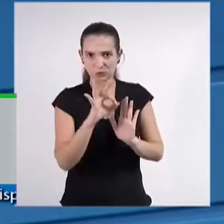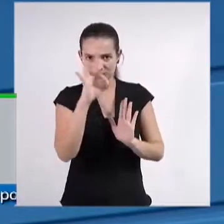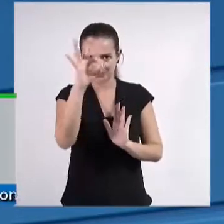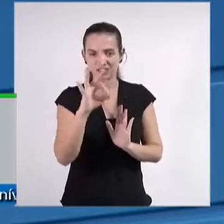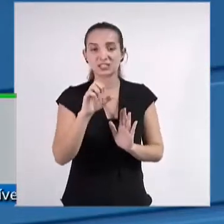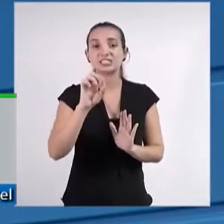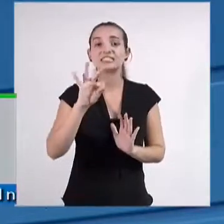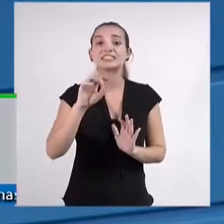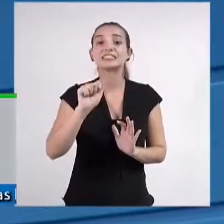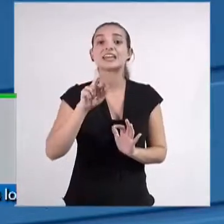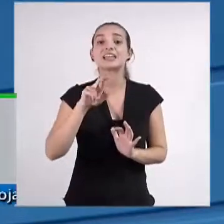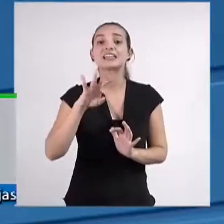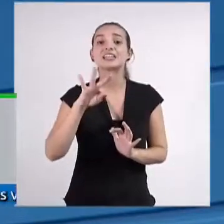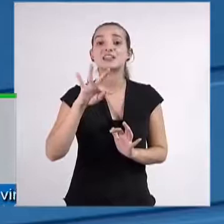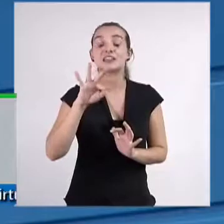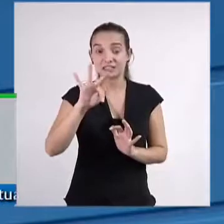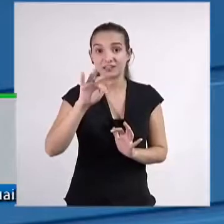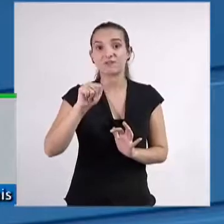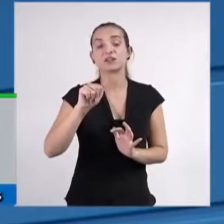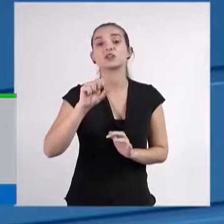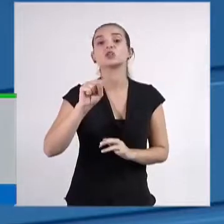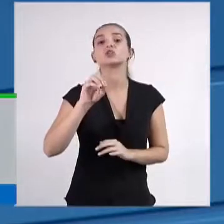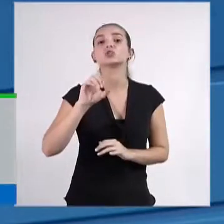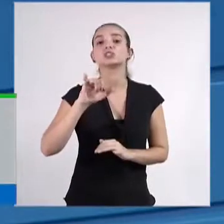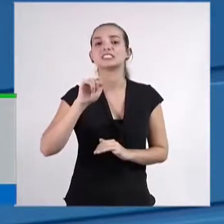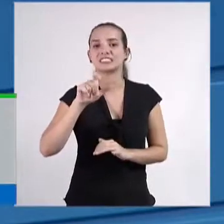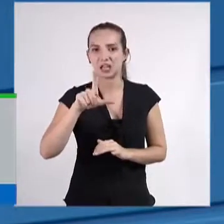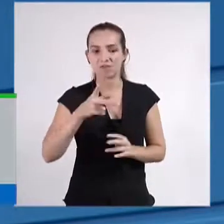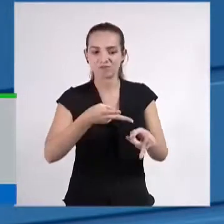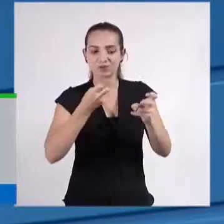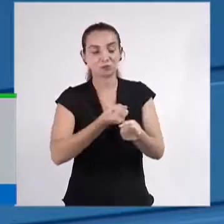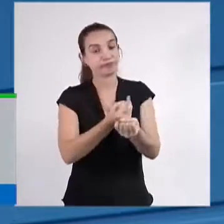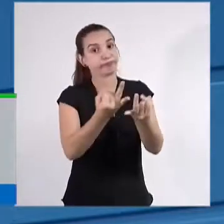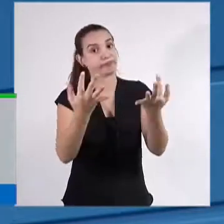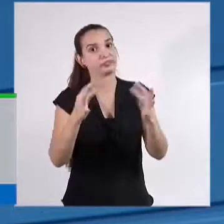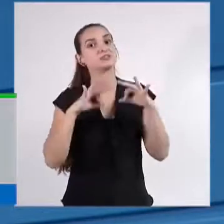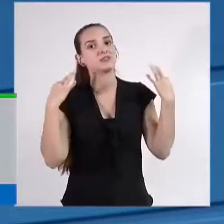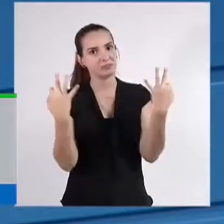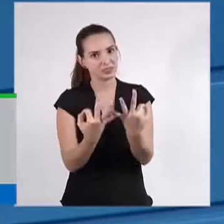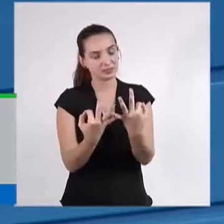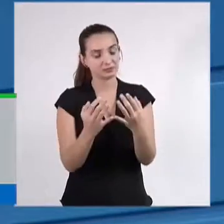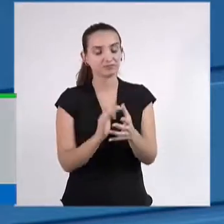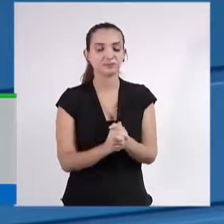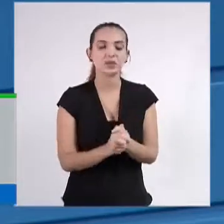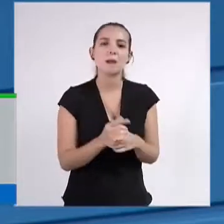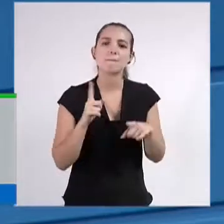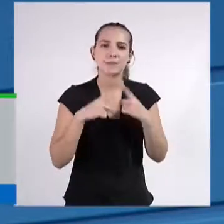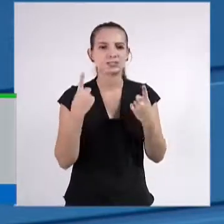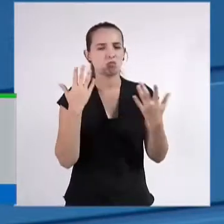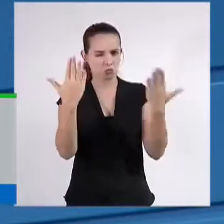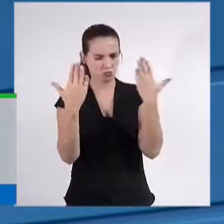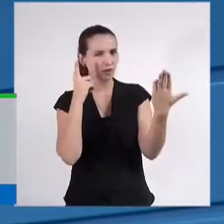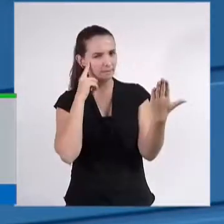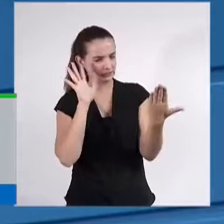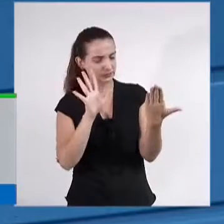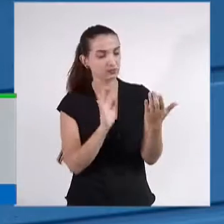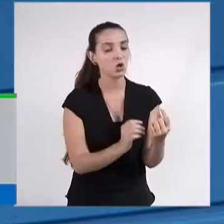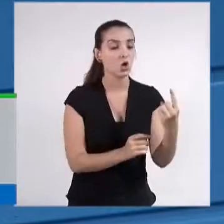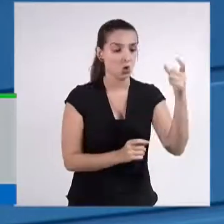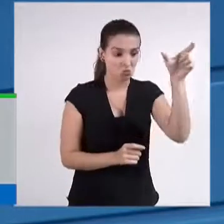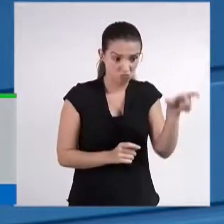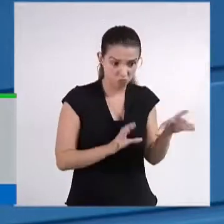que é um número bastante elevado, né? Mas então, num determinado mês, a pessoa gasta 1 kW a